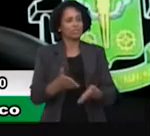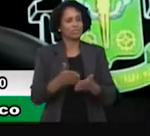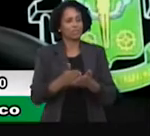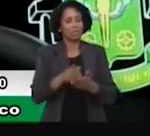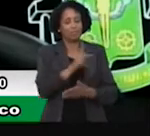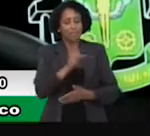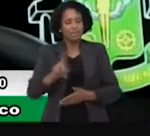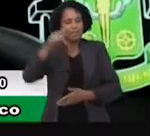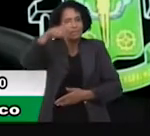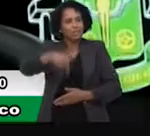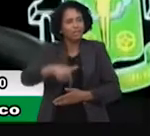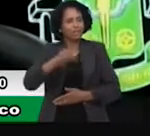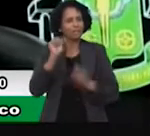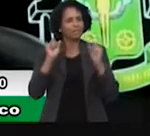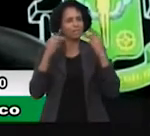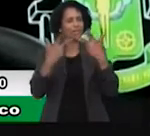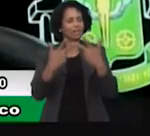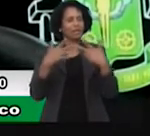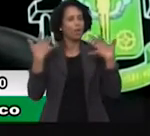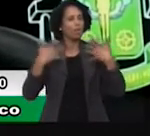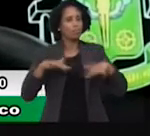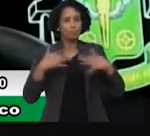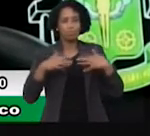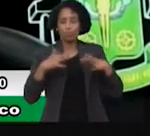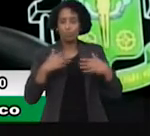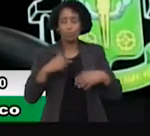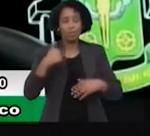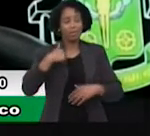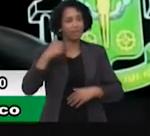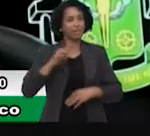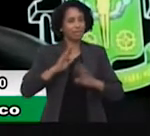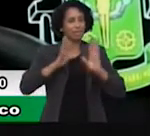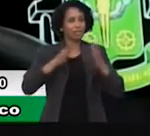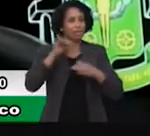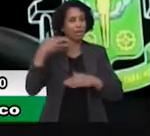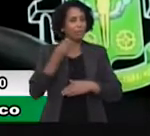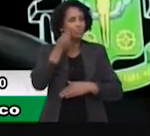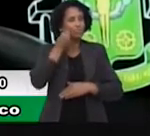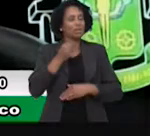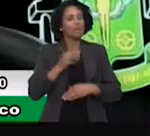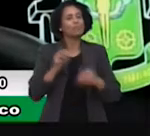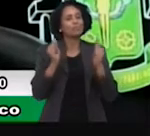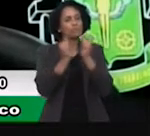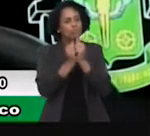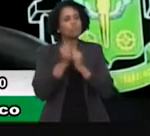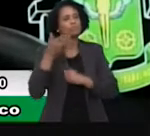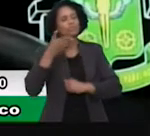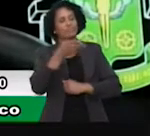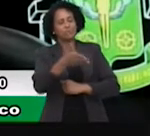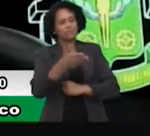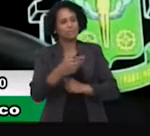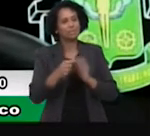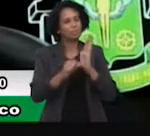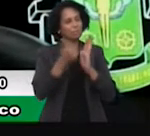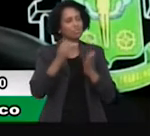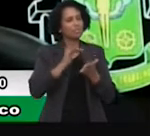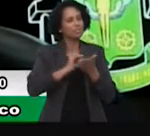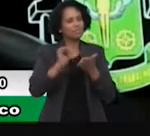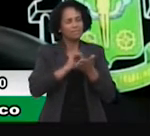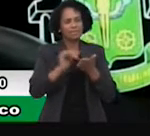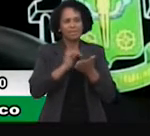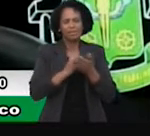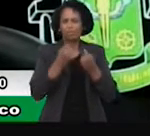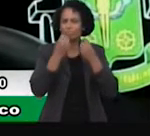desta casa, a qual os colegas vereadores me concederam essa oportunidade, e ter Vossa Excelência ao meu lado como primeiro secretário, sempre